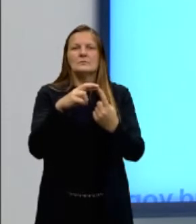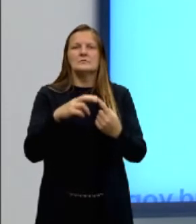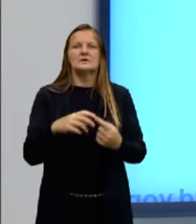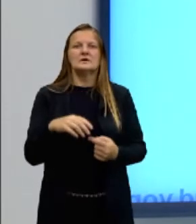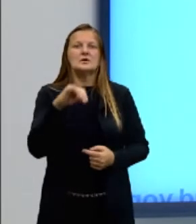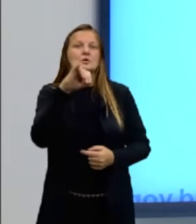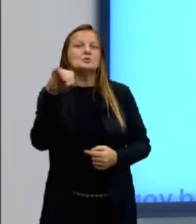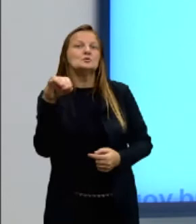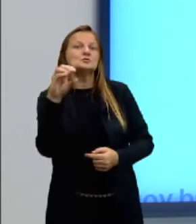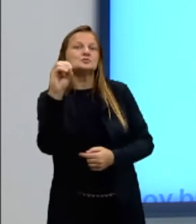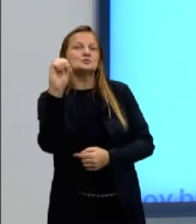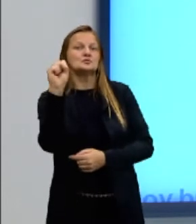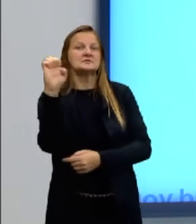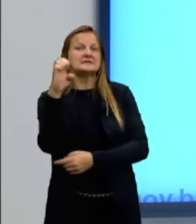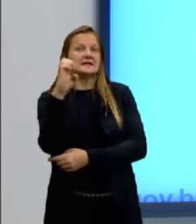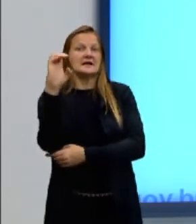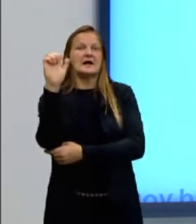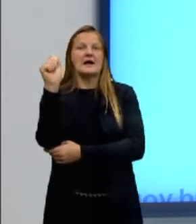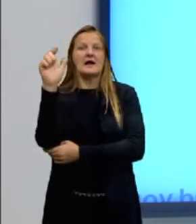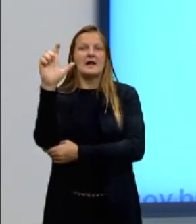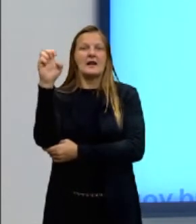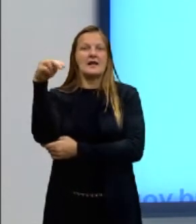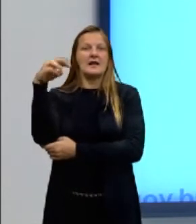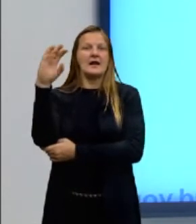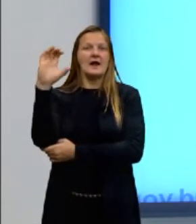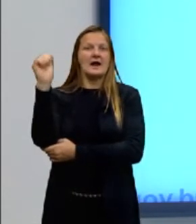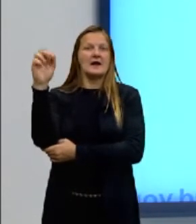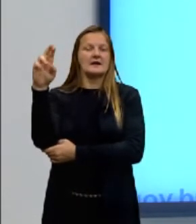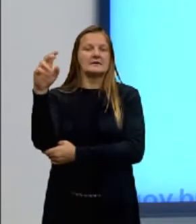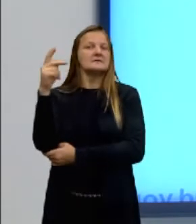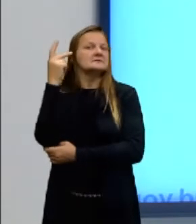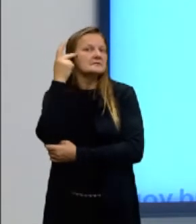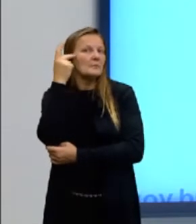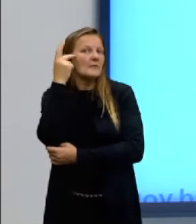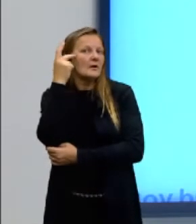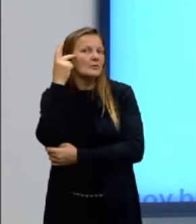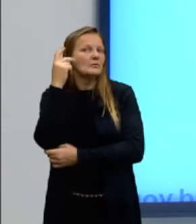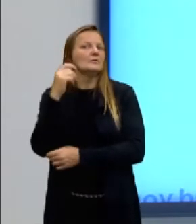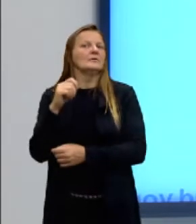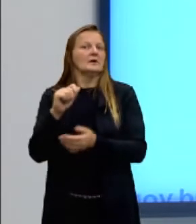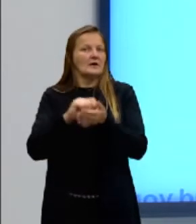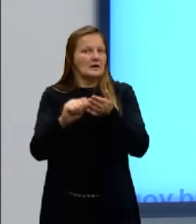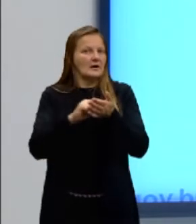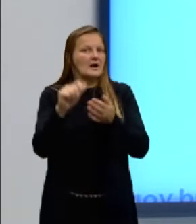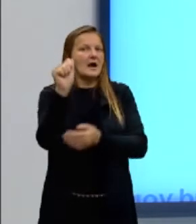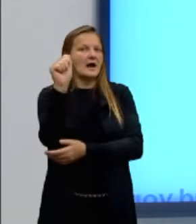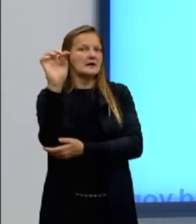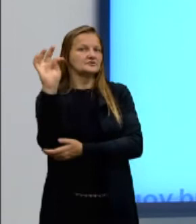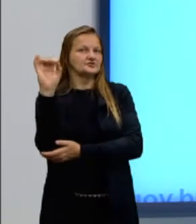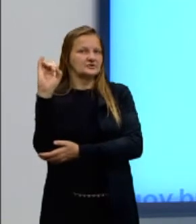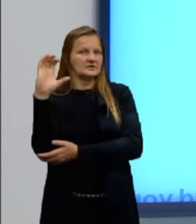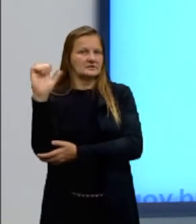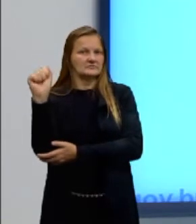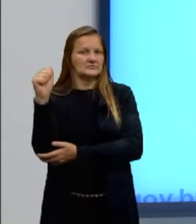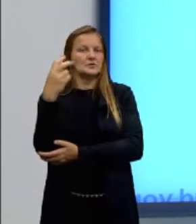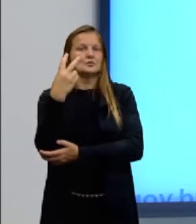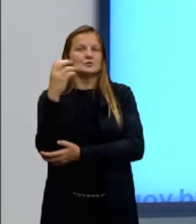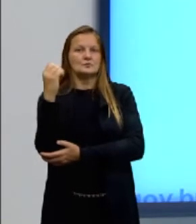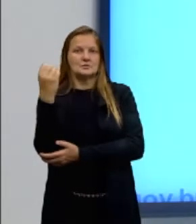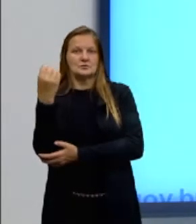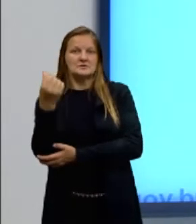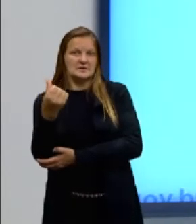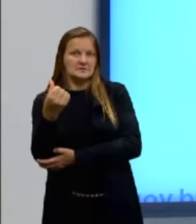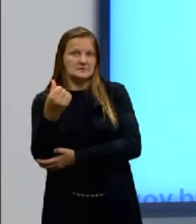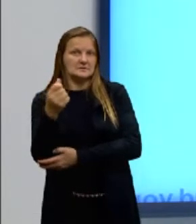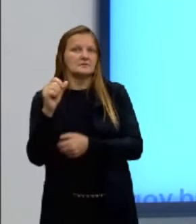José de Alencar Senhora São Paulo Editora Ática 2006 que que ele tá dizendo